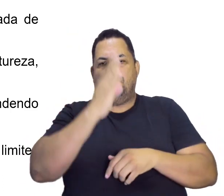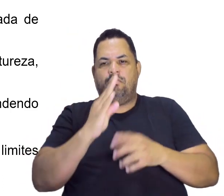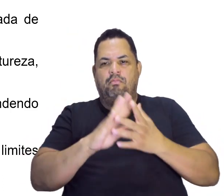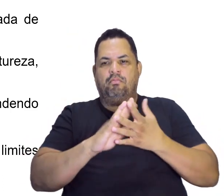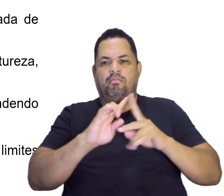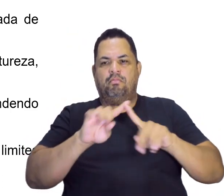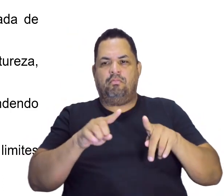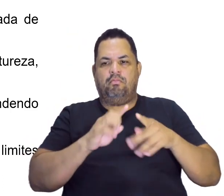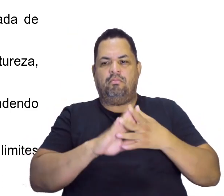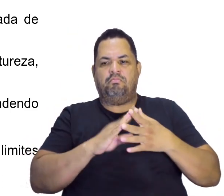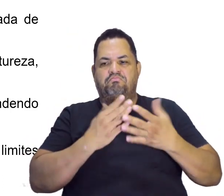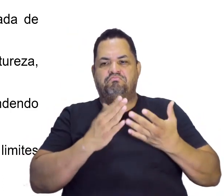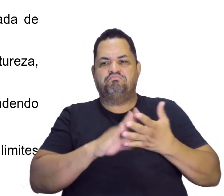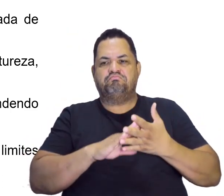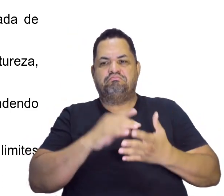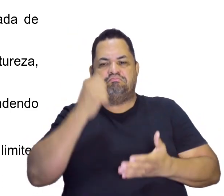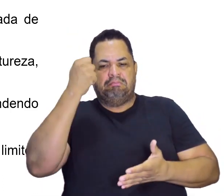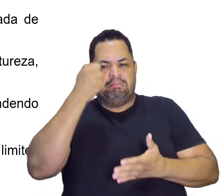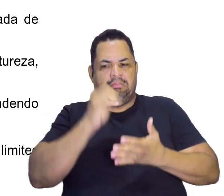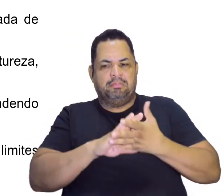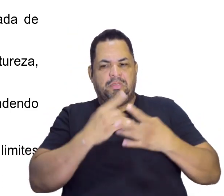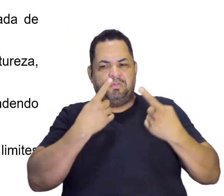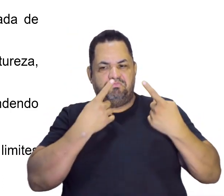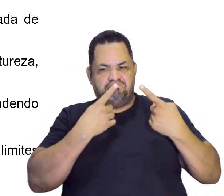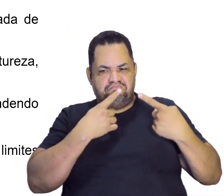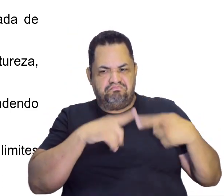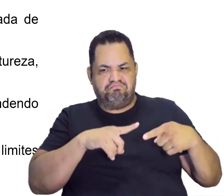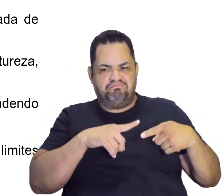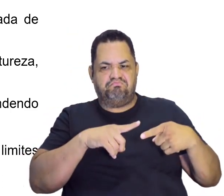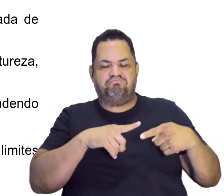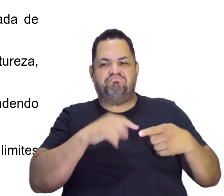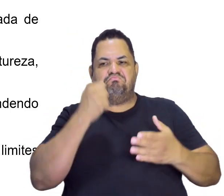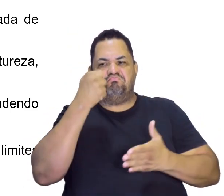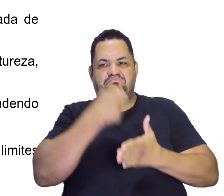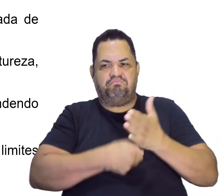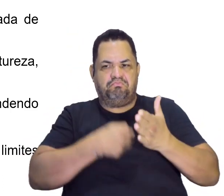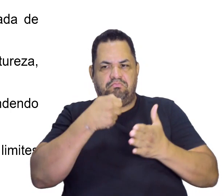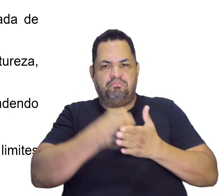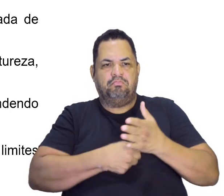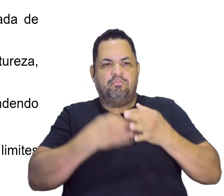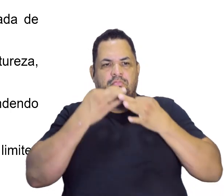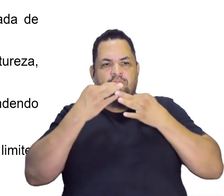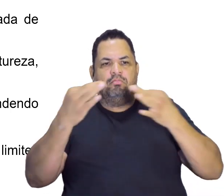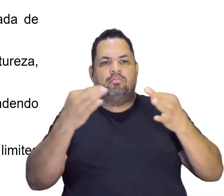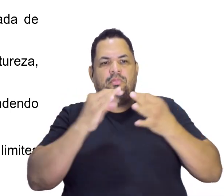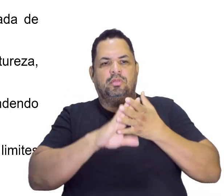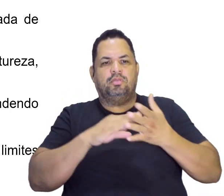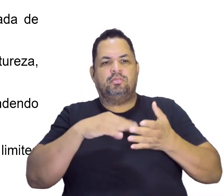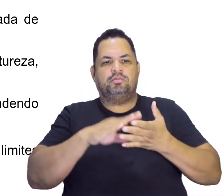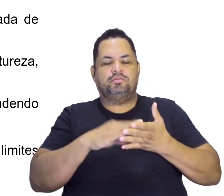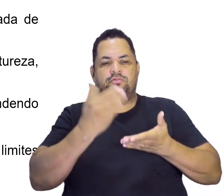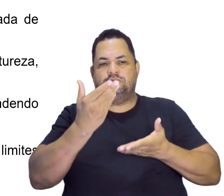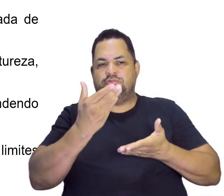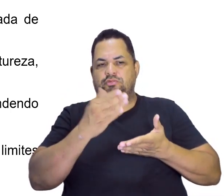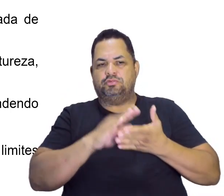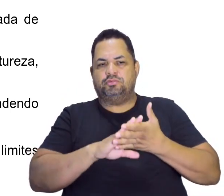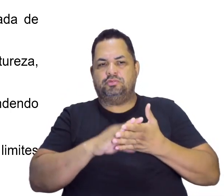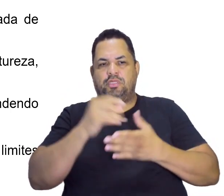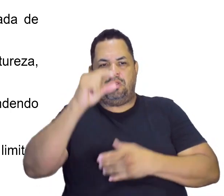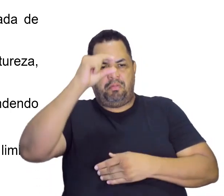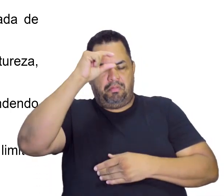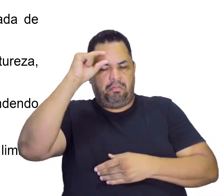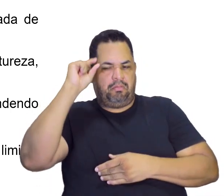Brasil, mas enfrentou as duras críticas de Monteiro Lobato. Quer dizer, o santo de